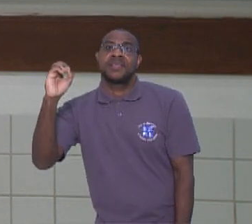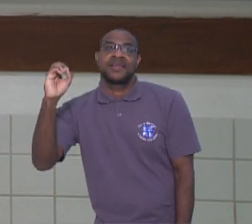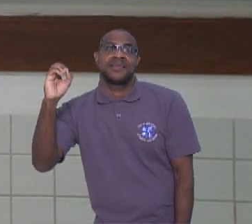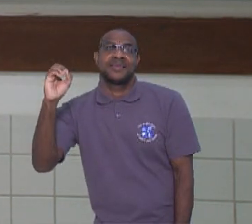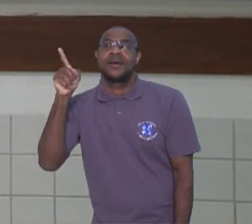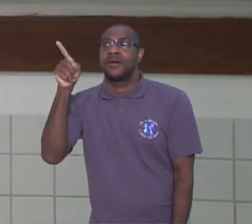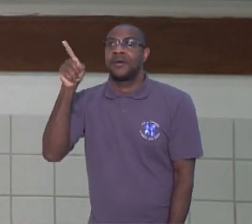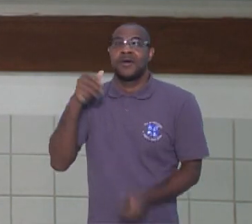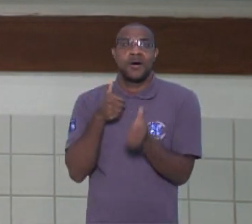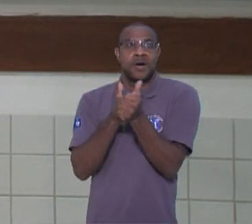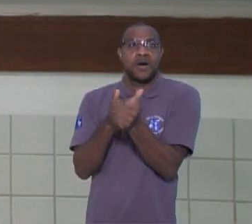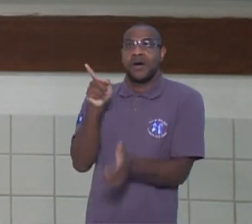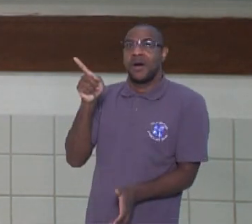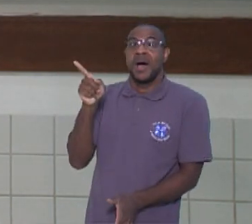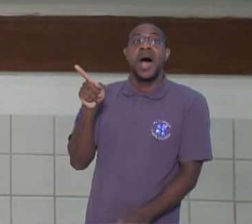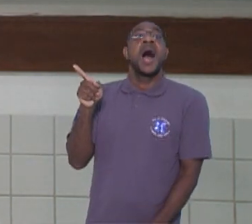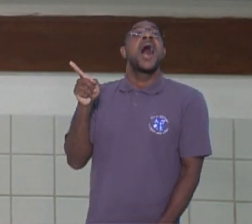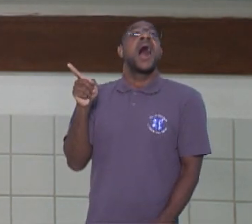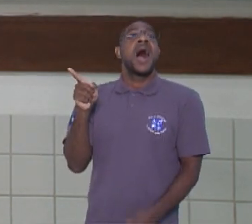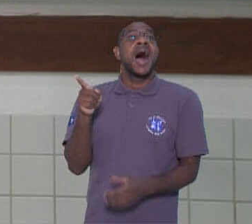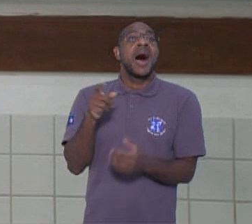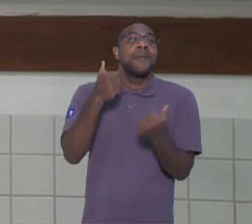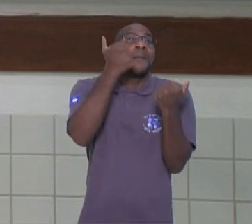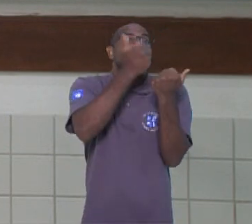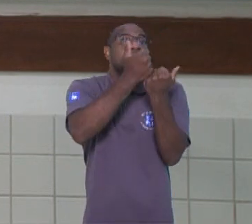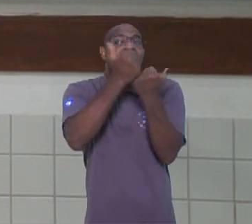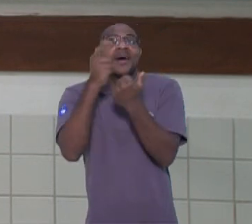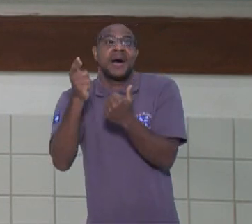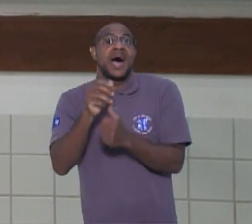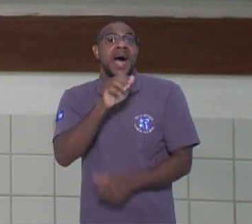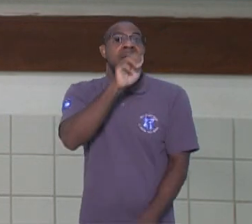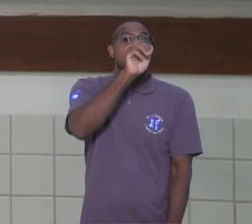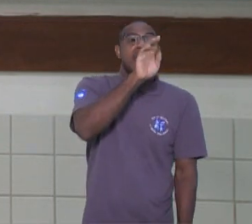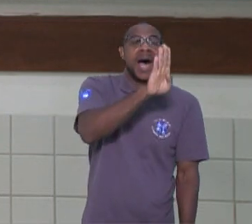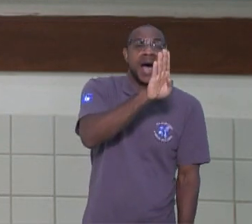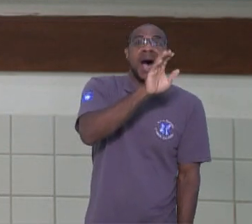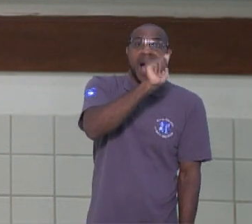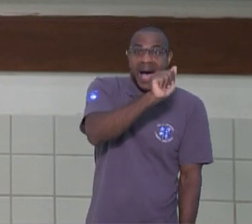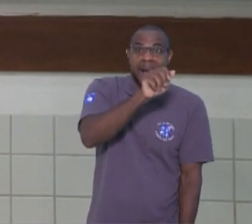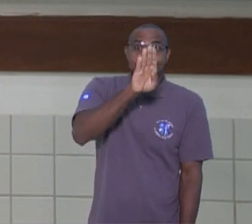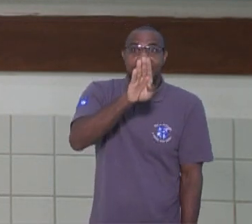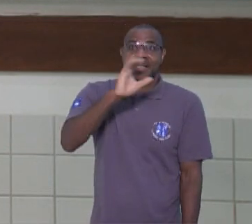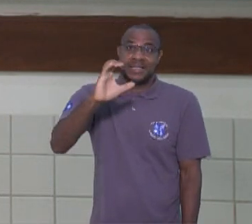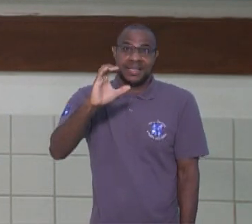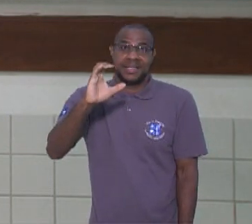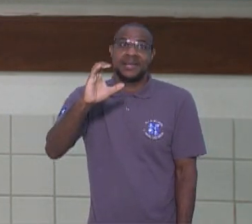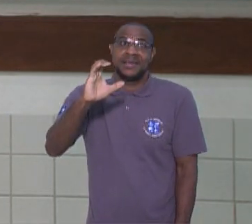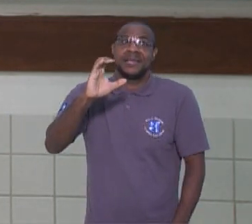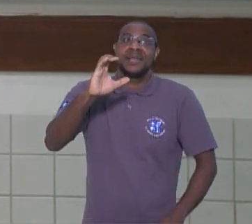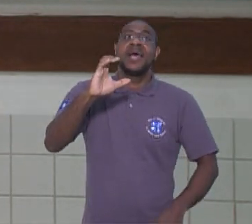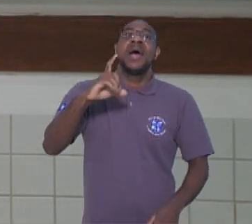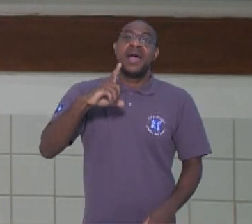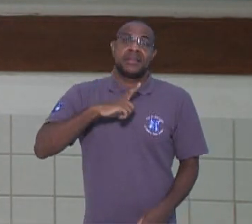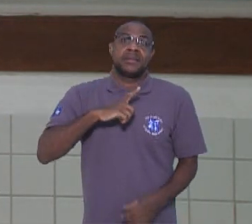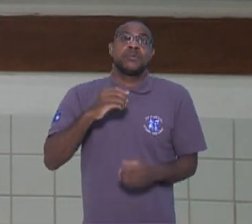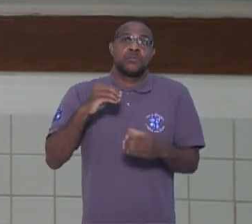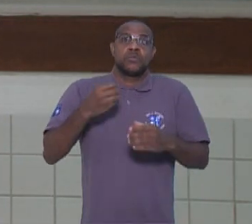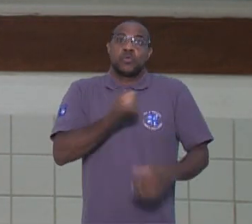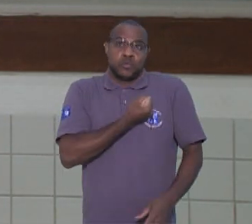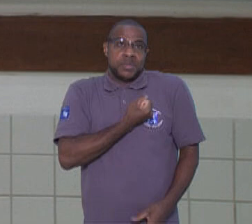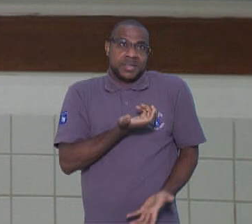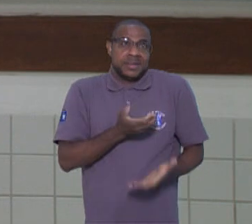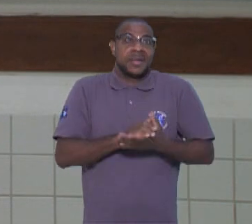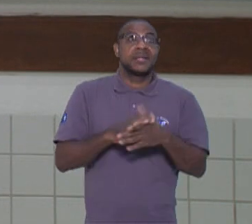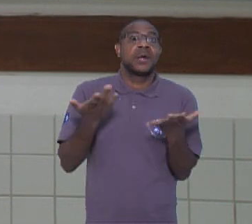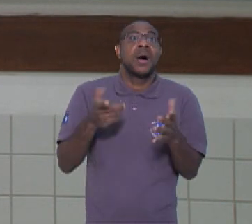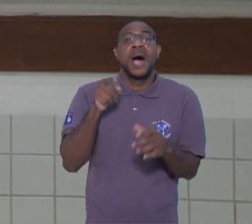ok. Mas A, B e C, lembra? São coeficientes numéricos. Neste caso aqui, o A